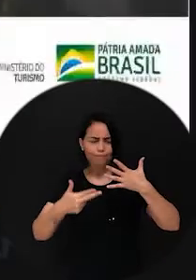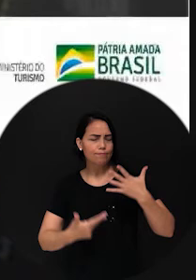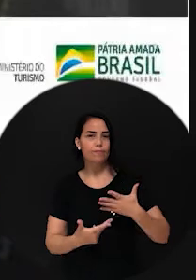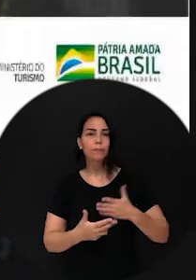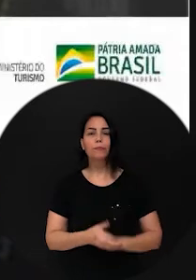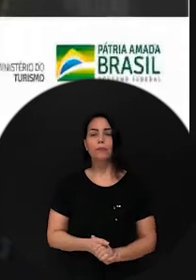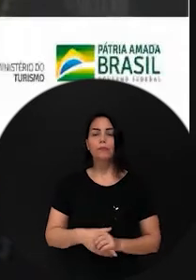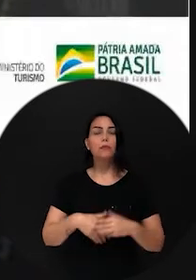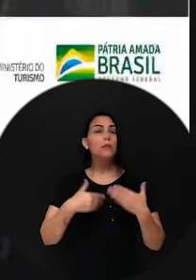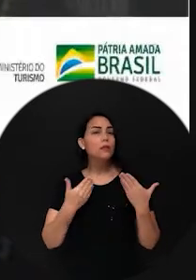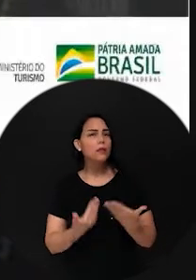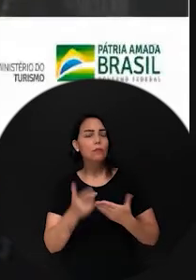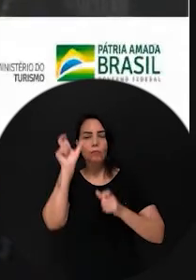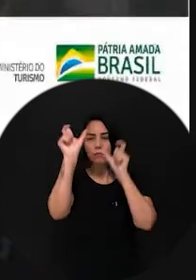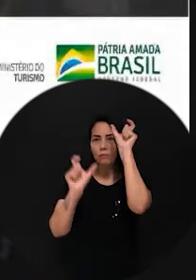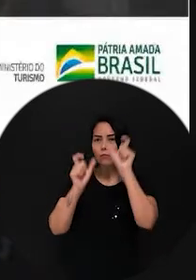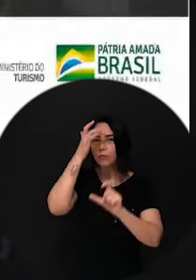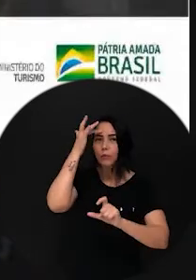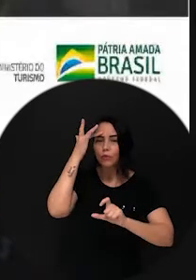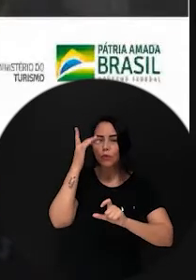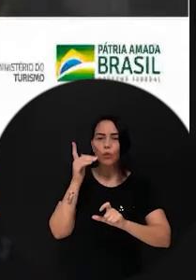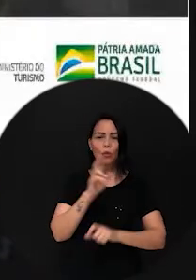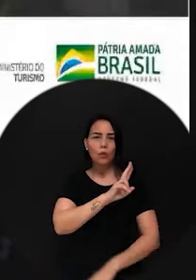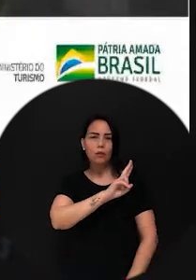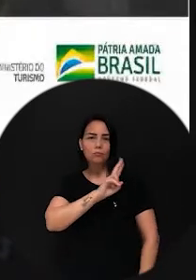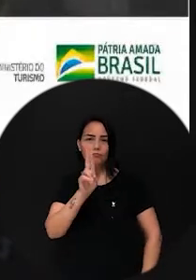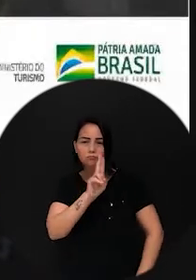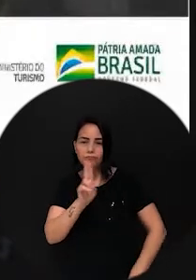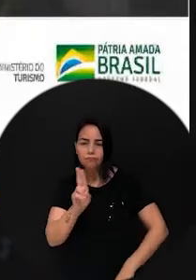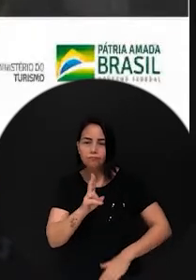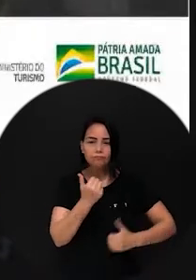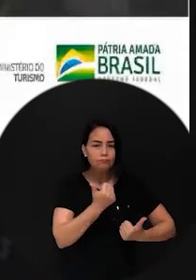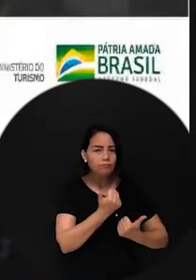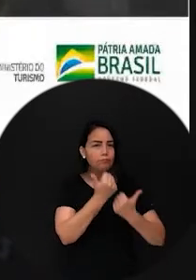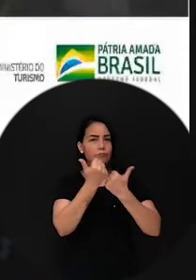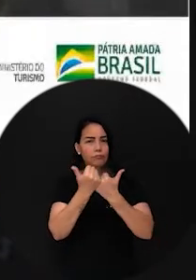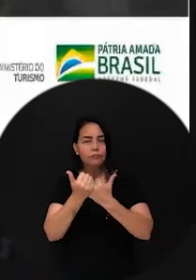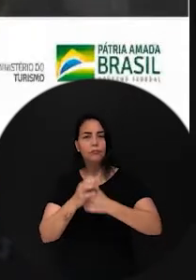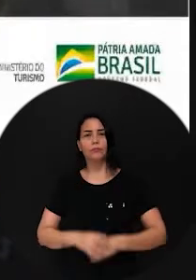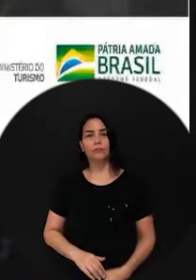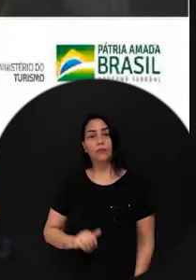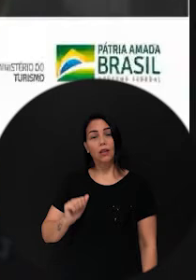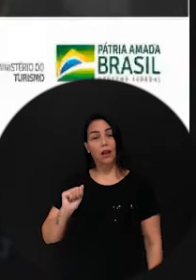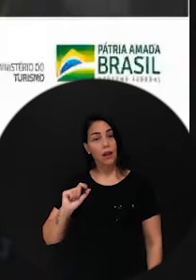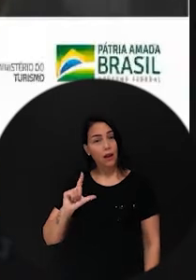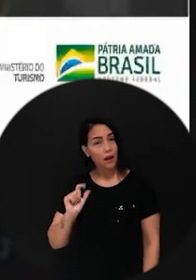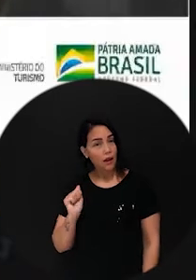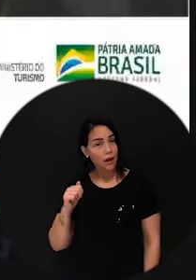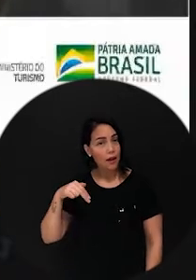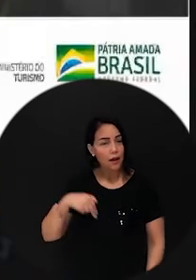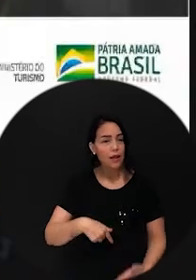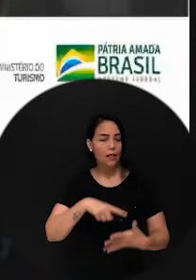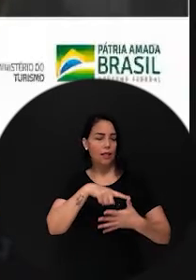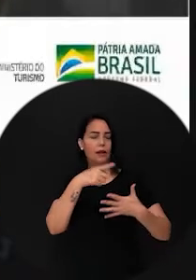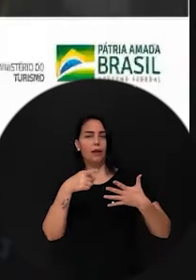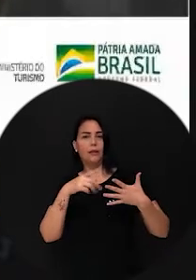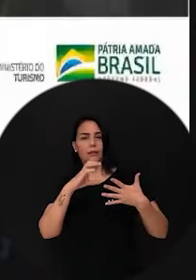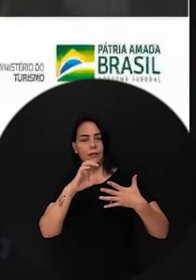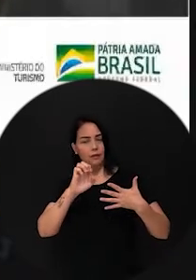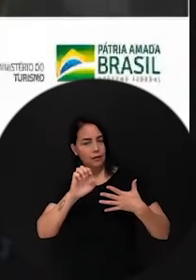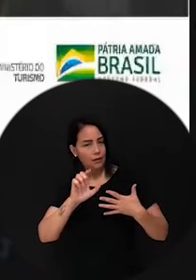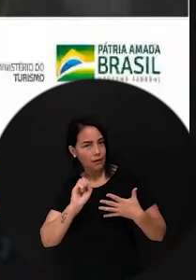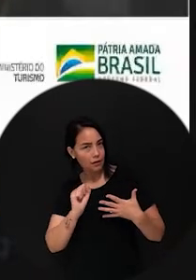pessoas físicas, Alan de Oliveira Vicente, César Henrique Kastner,